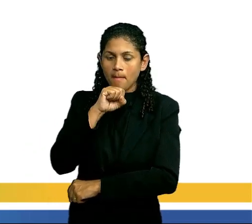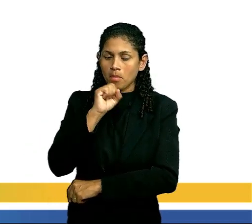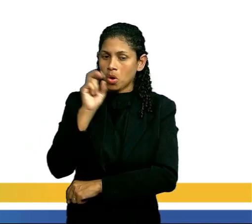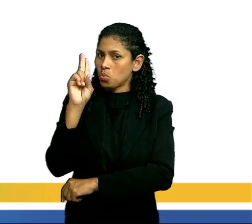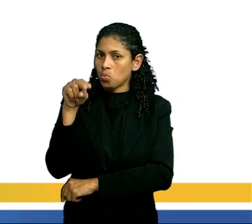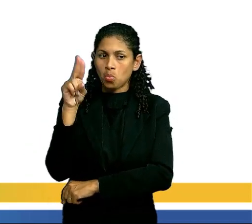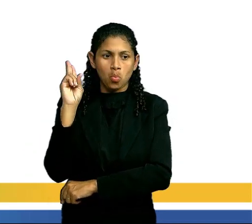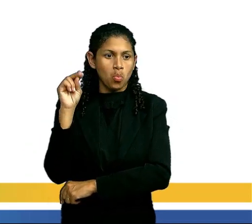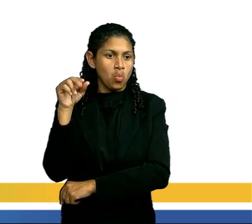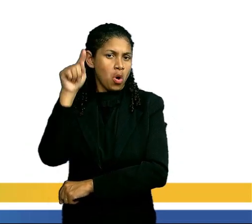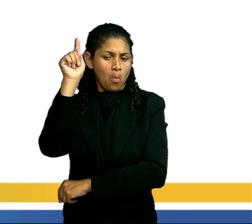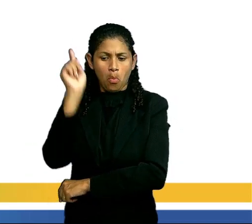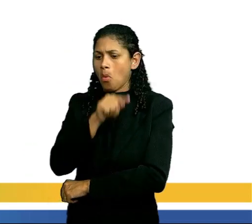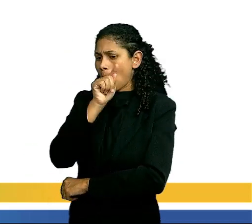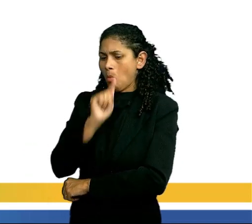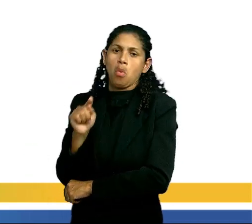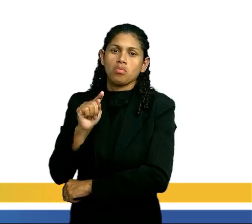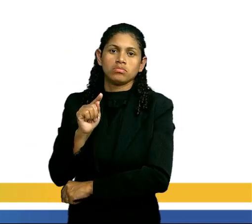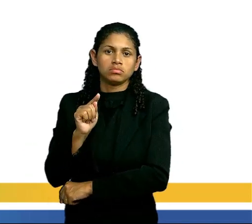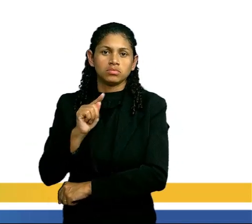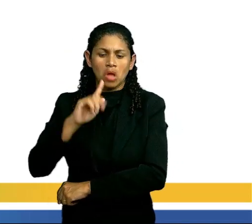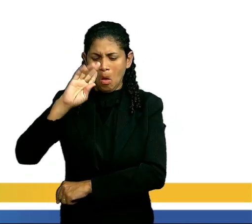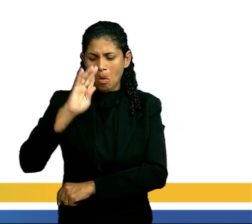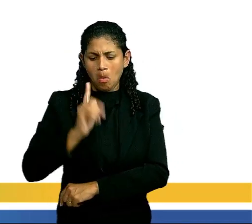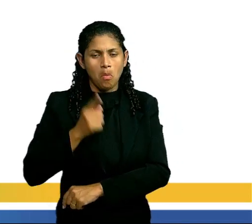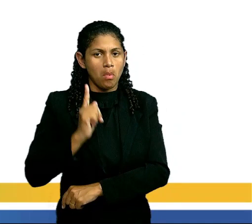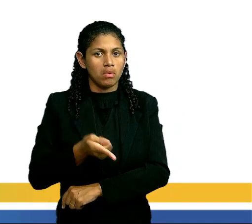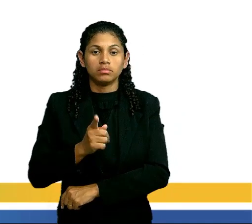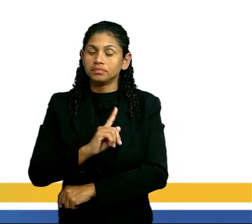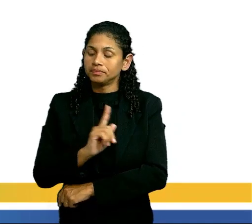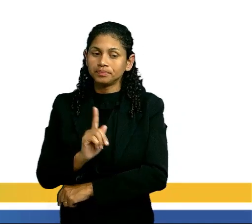antes ouve opiniões dos seus seguidores.